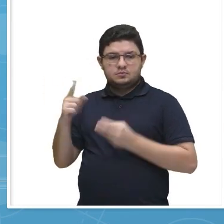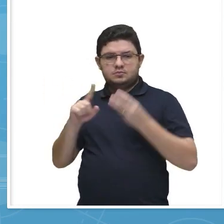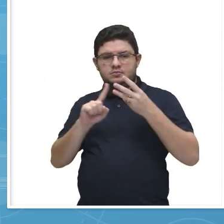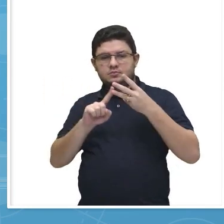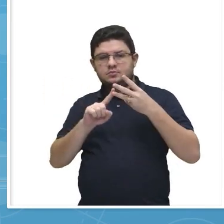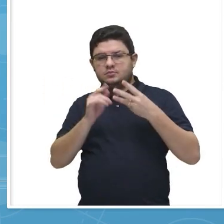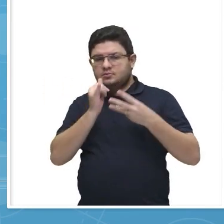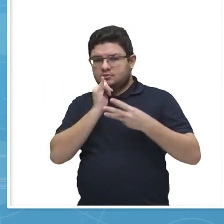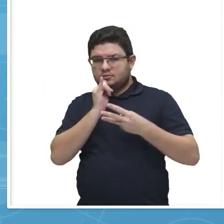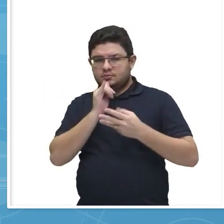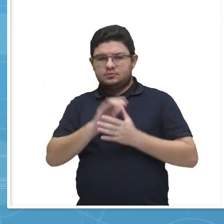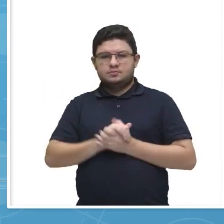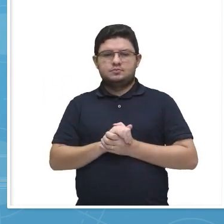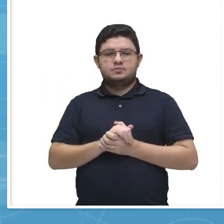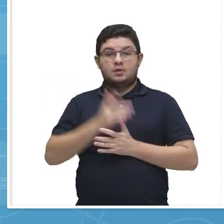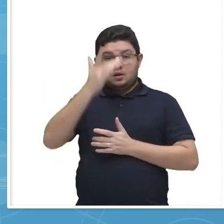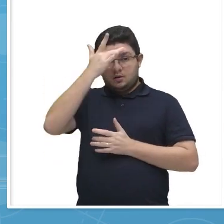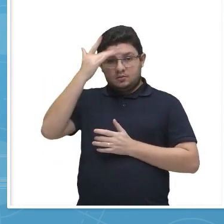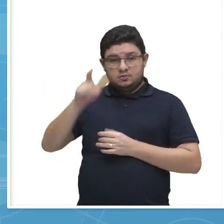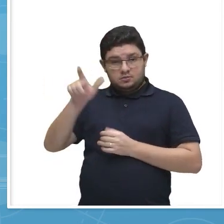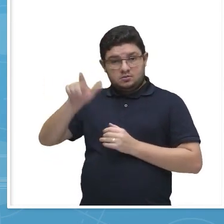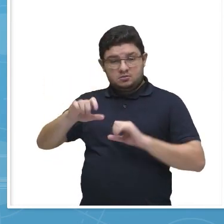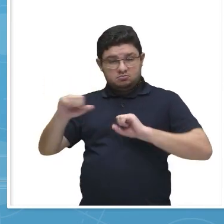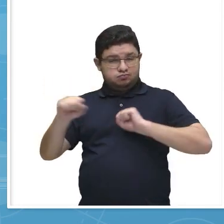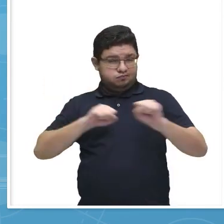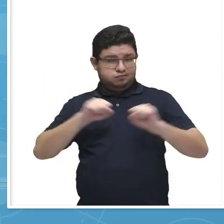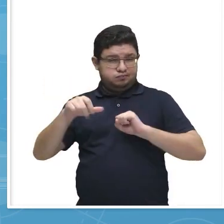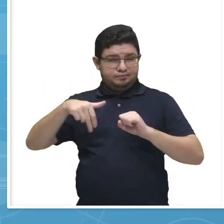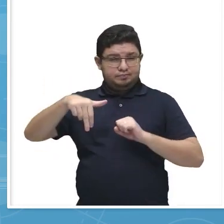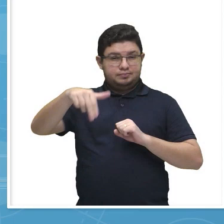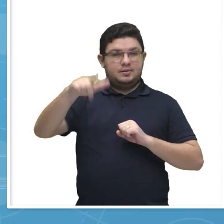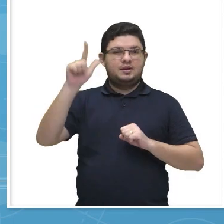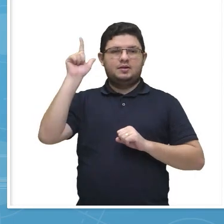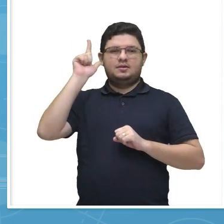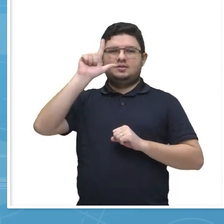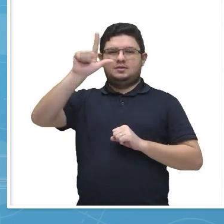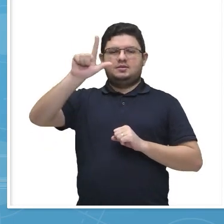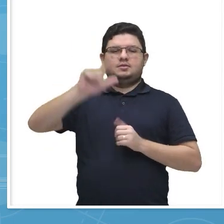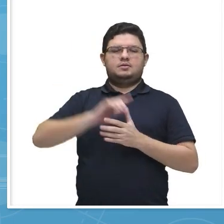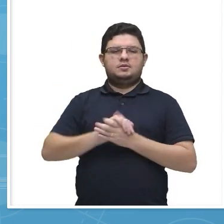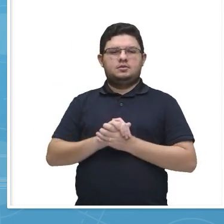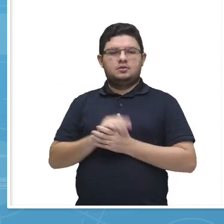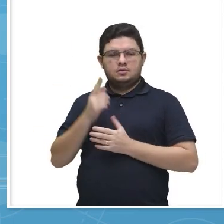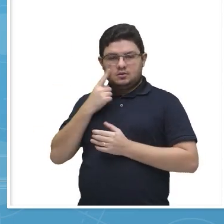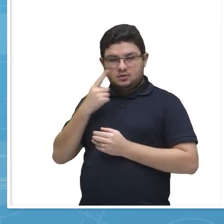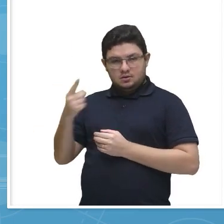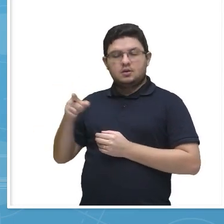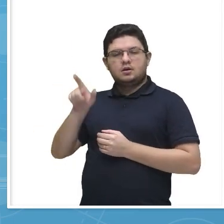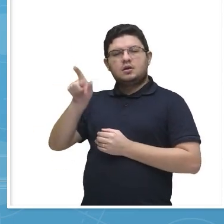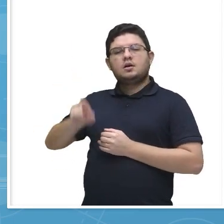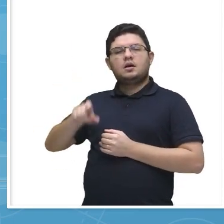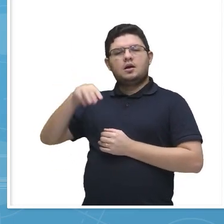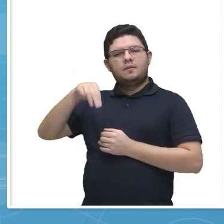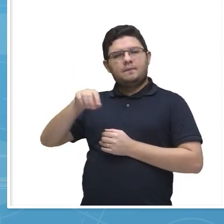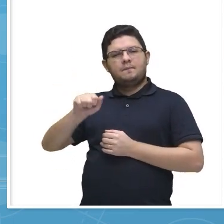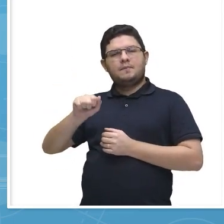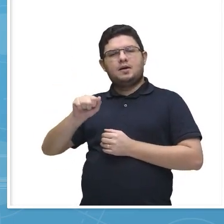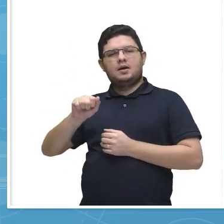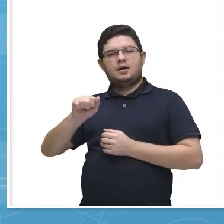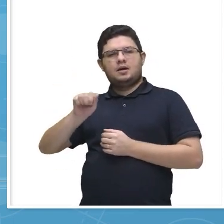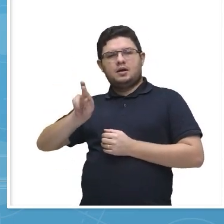oração? O maratonista, destaquei aqui. Retirou esse sujeito, tudo que está sobrando aqui será o nosso